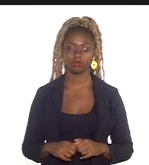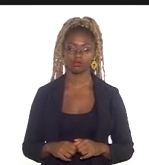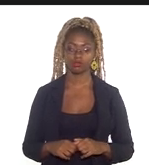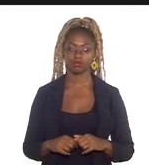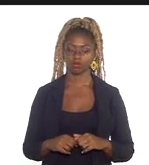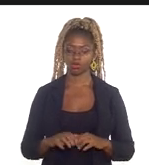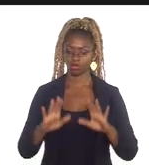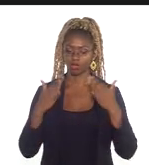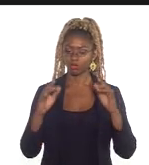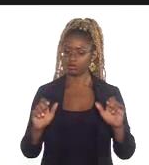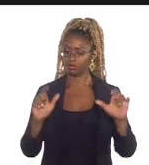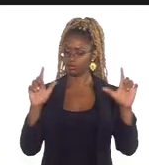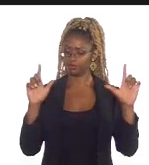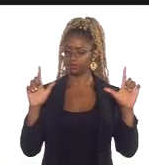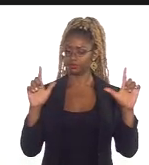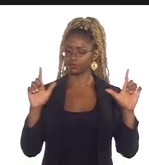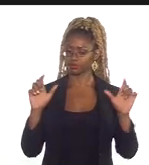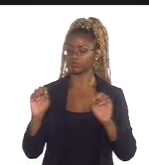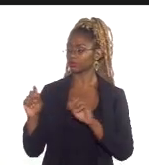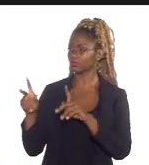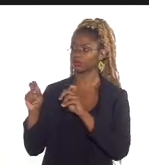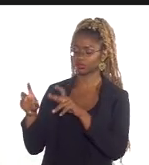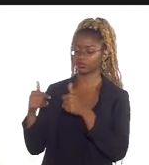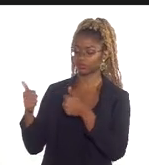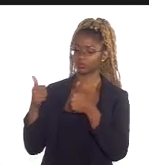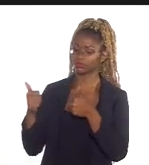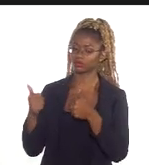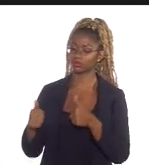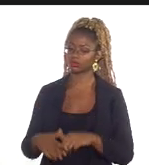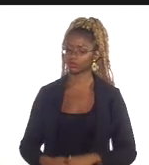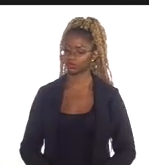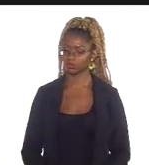vocês só me dão um ok. Ok, está na tela.